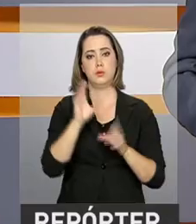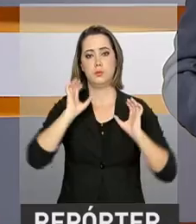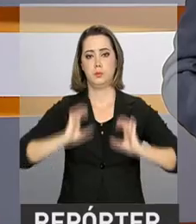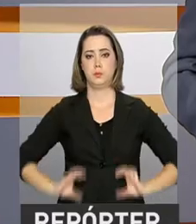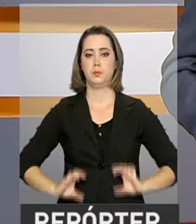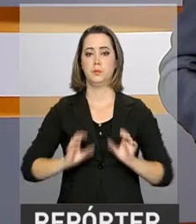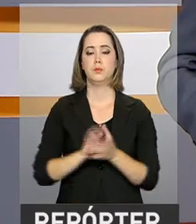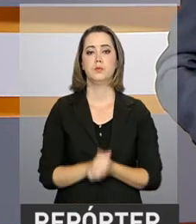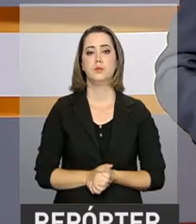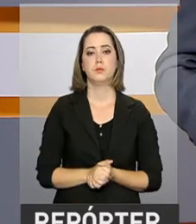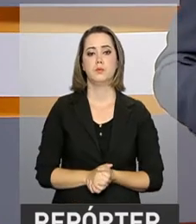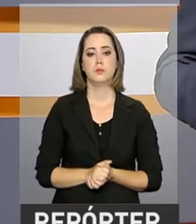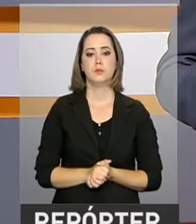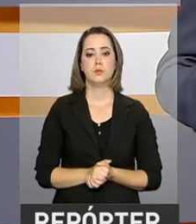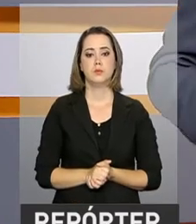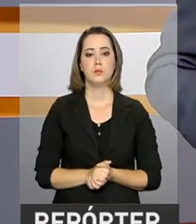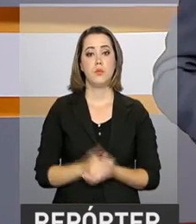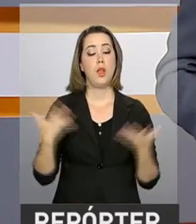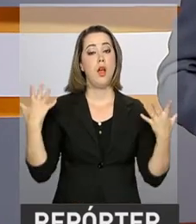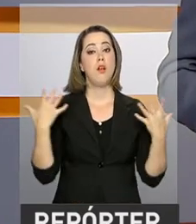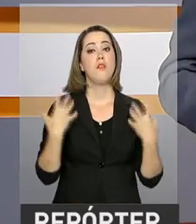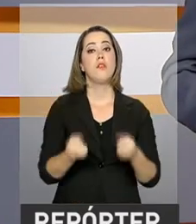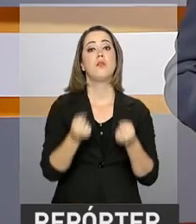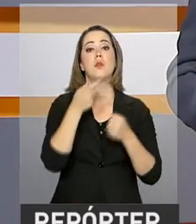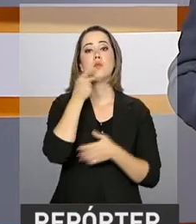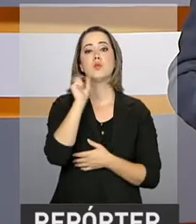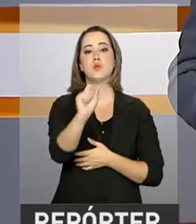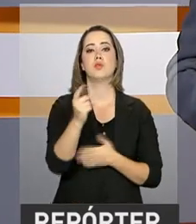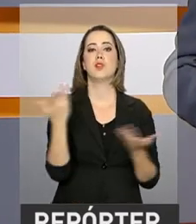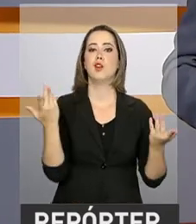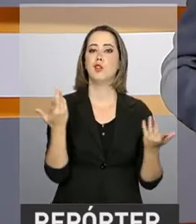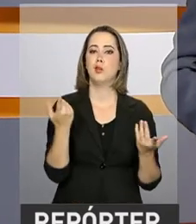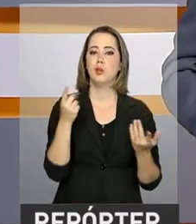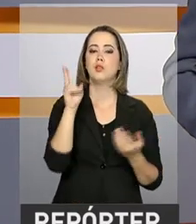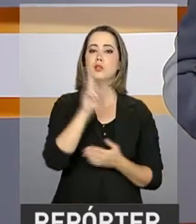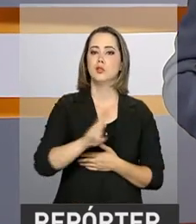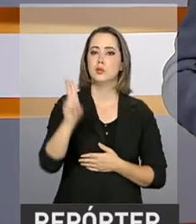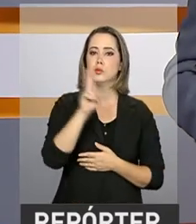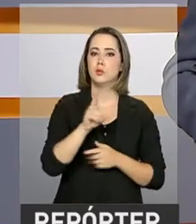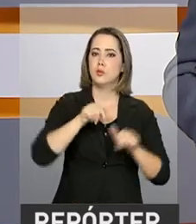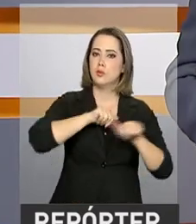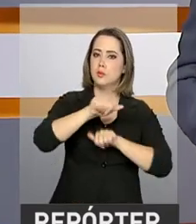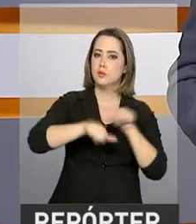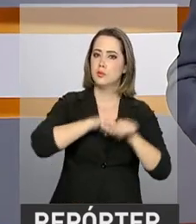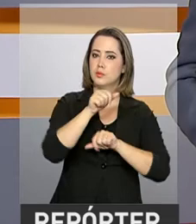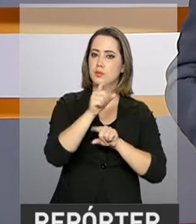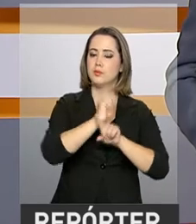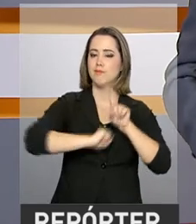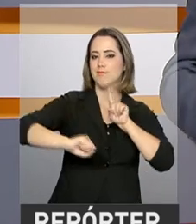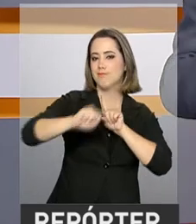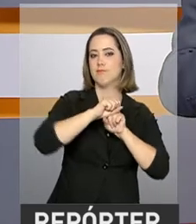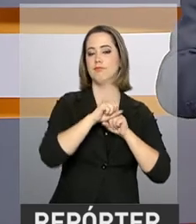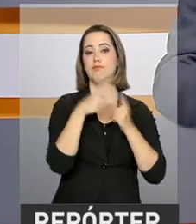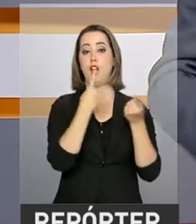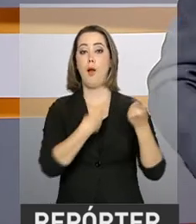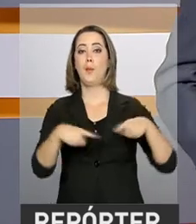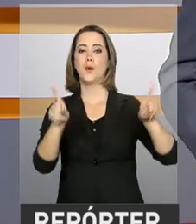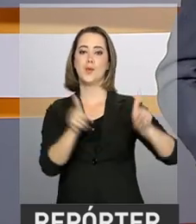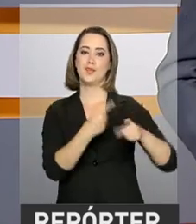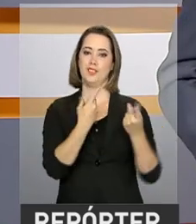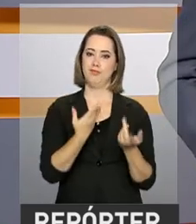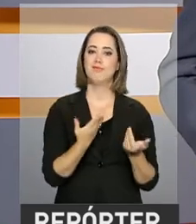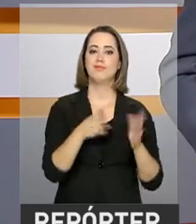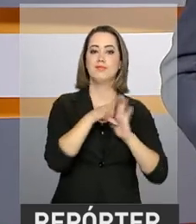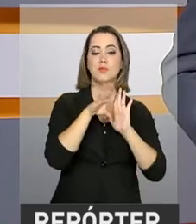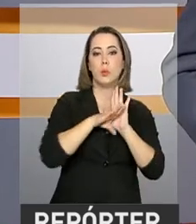cidadania. E agora nós vamos falar de um instrumento que pode ser usado para a transformação social, a música.